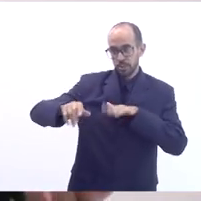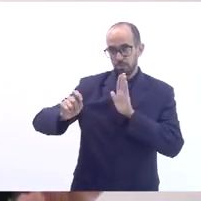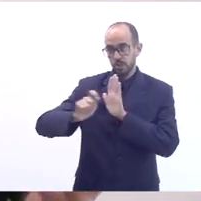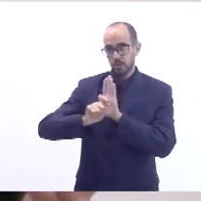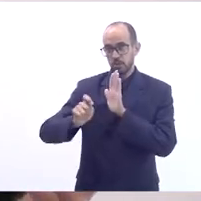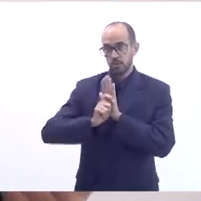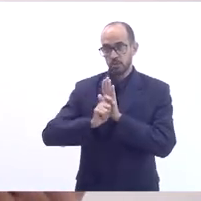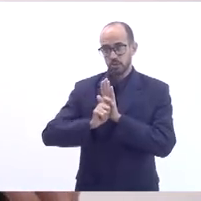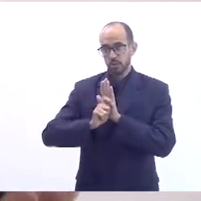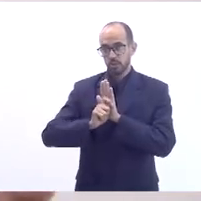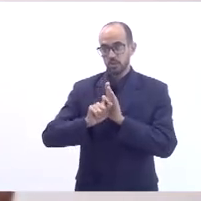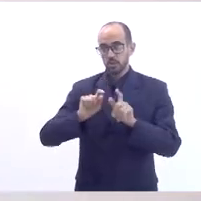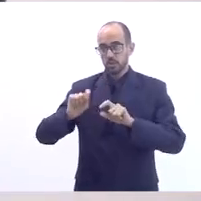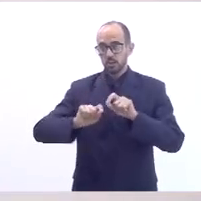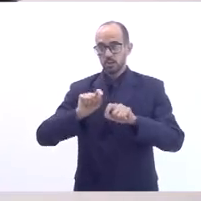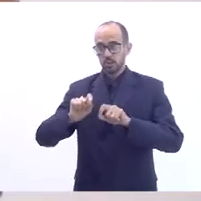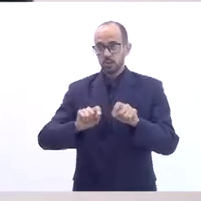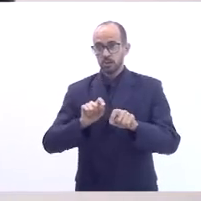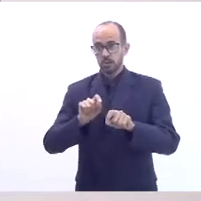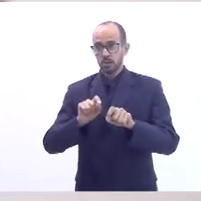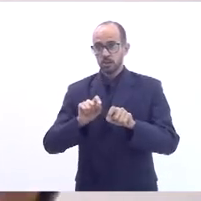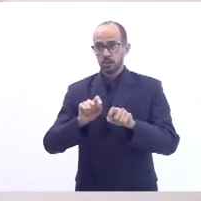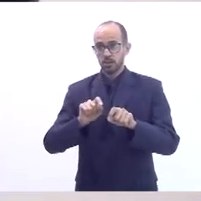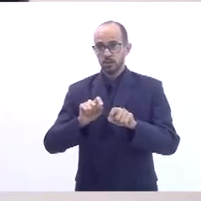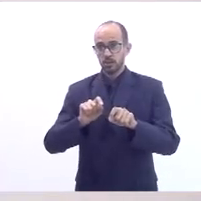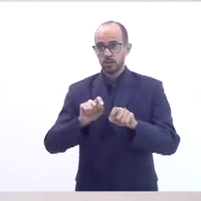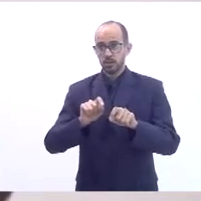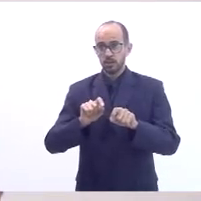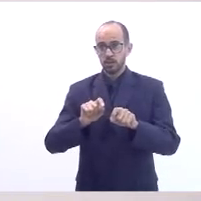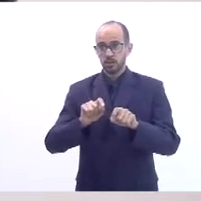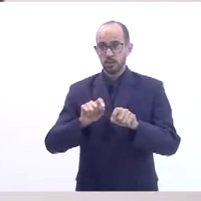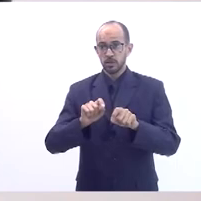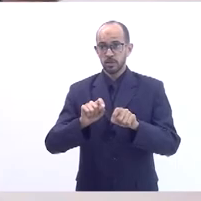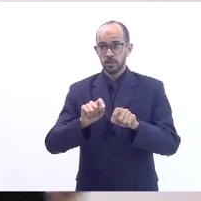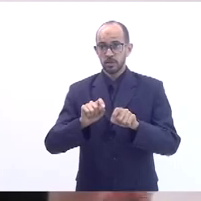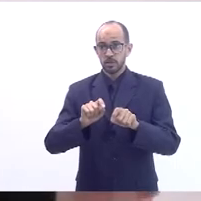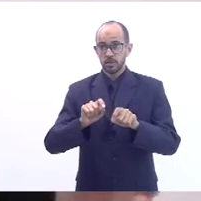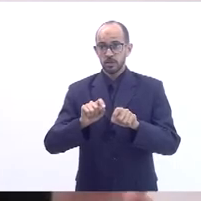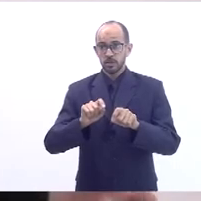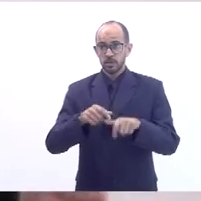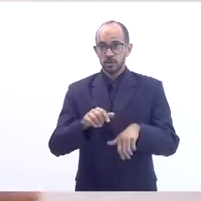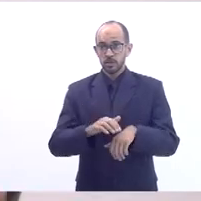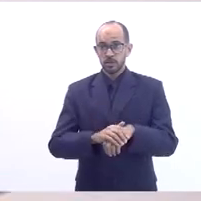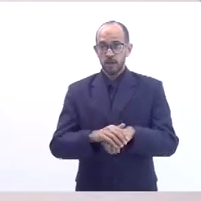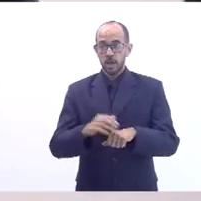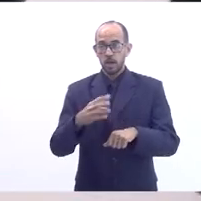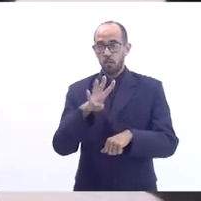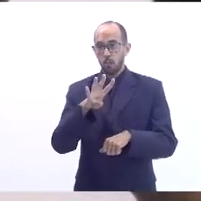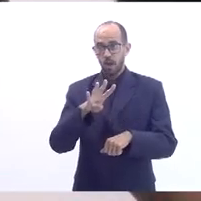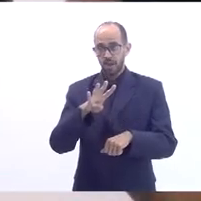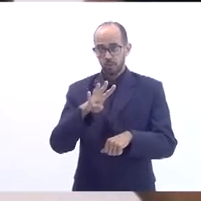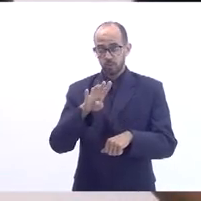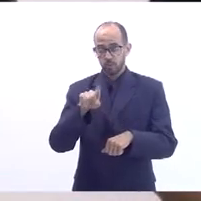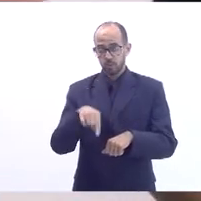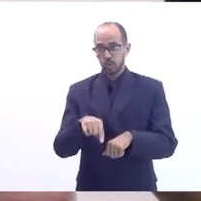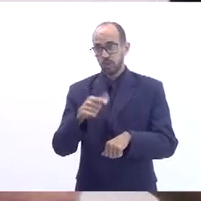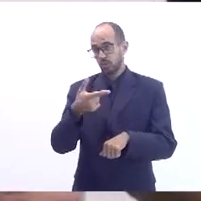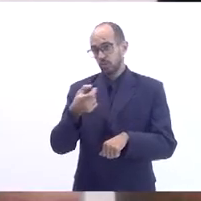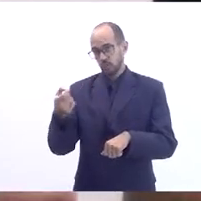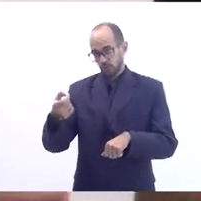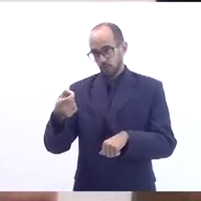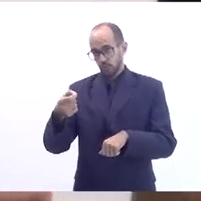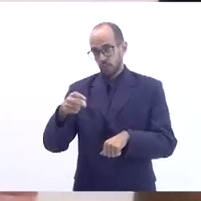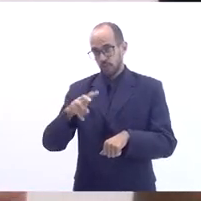convidar eu acho que a gente tem que convocar todo mundo a manhã 4:20 que saia marcha é o